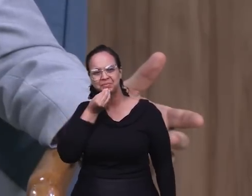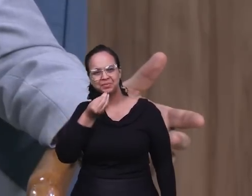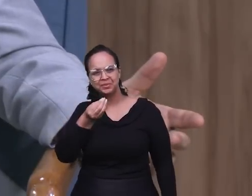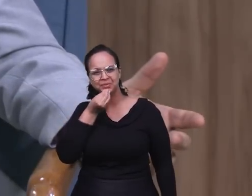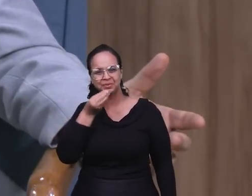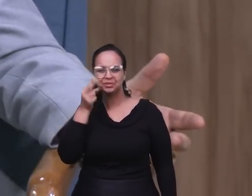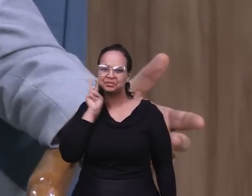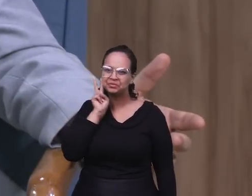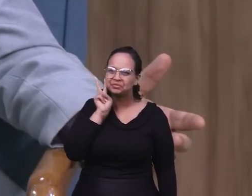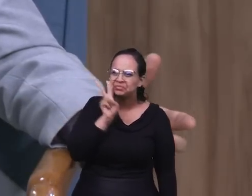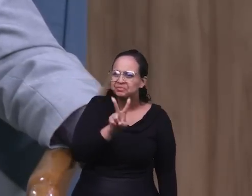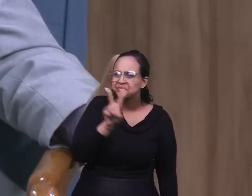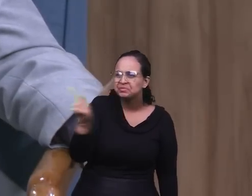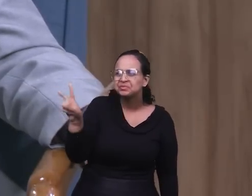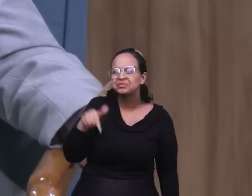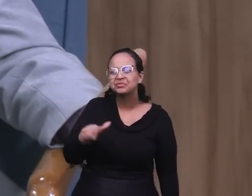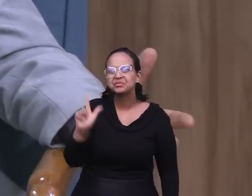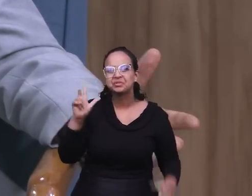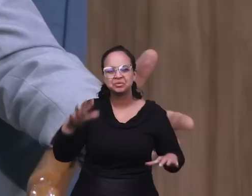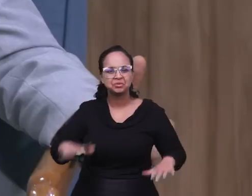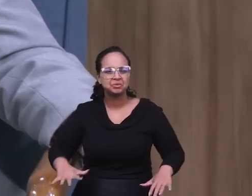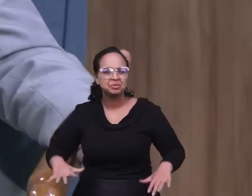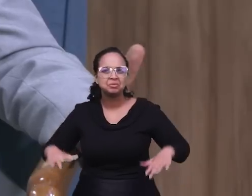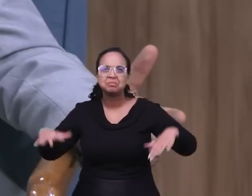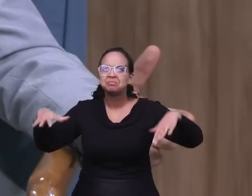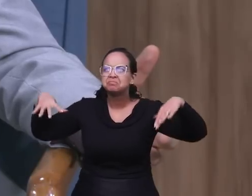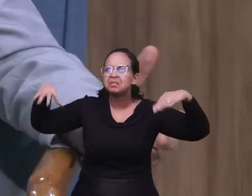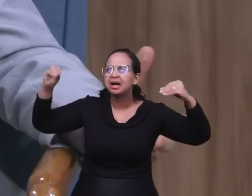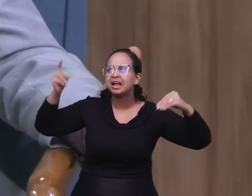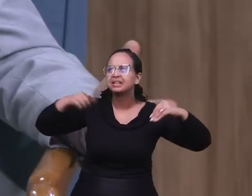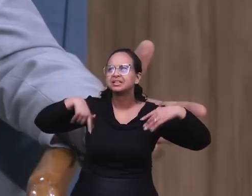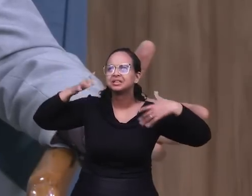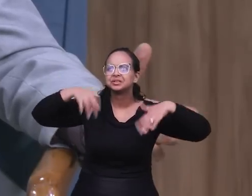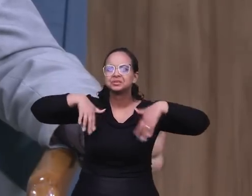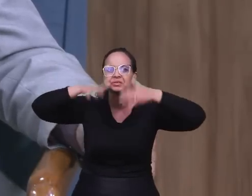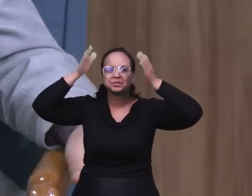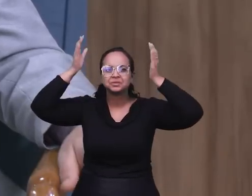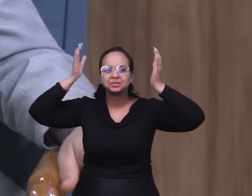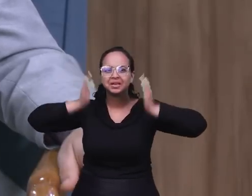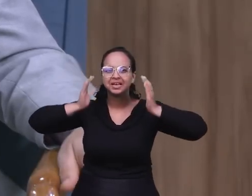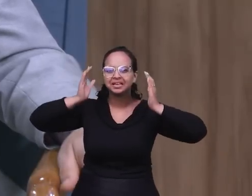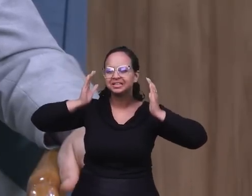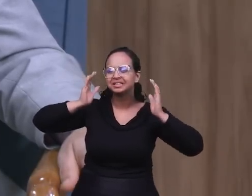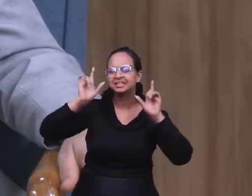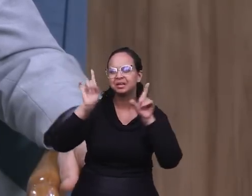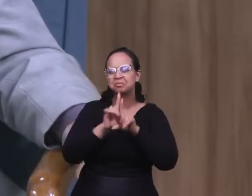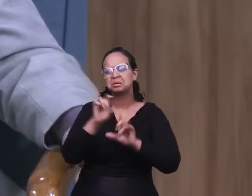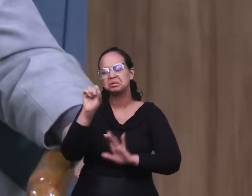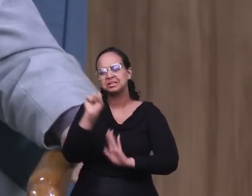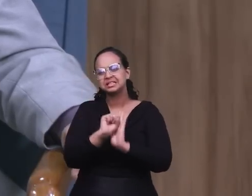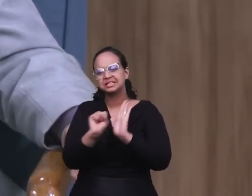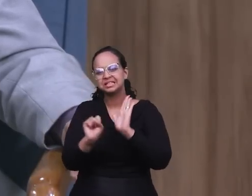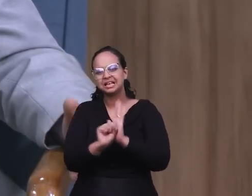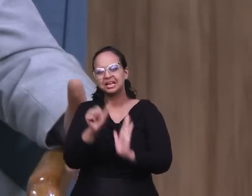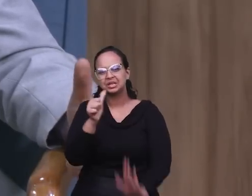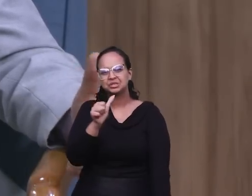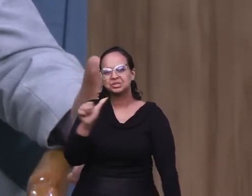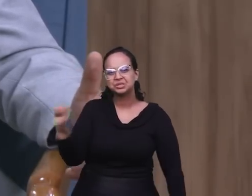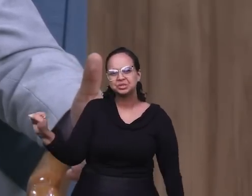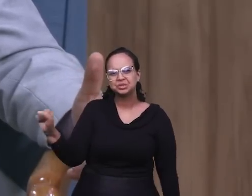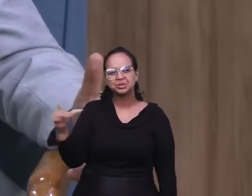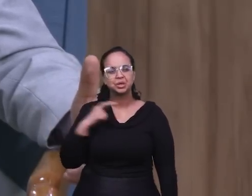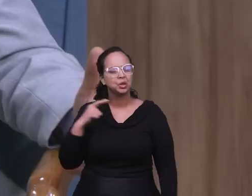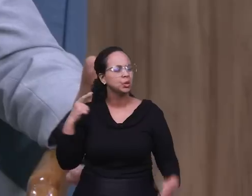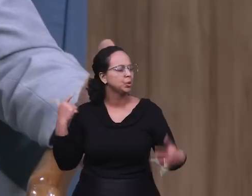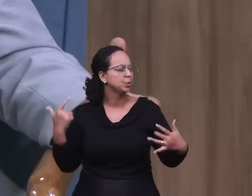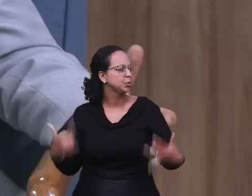conhecer um palácio que era utilizado por reis e rainhas lá no século XVIII, mas que traduz em sua